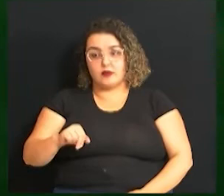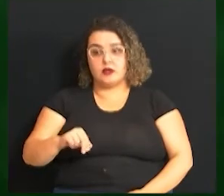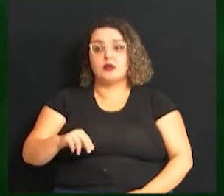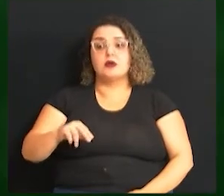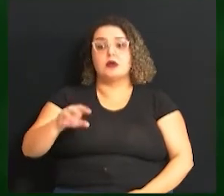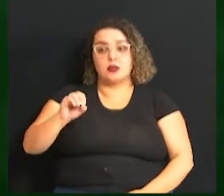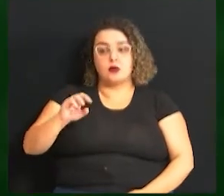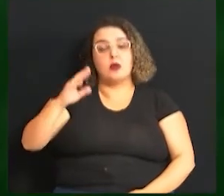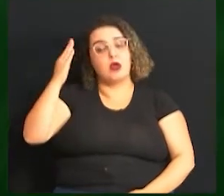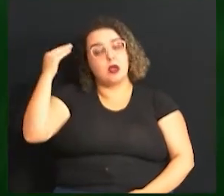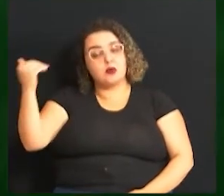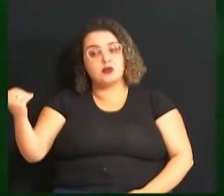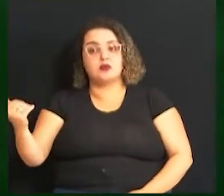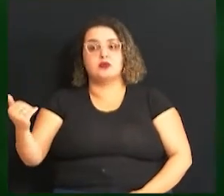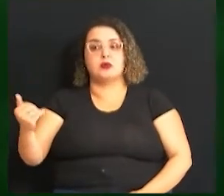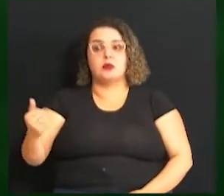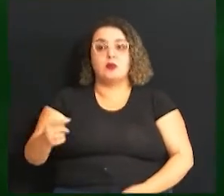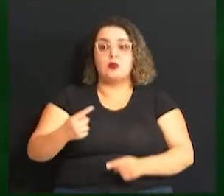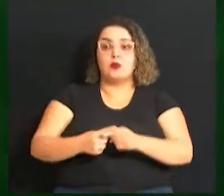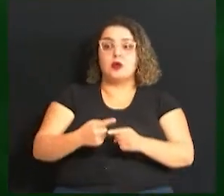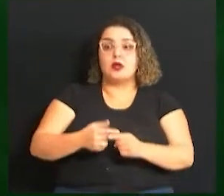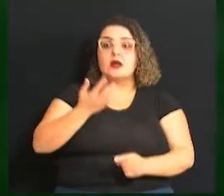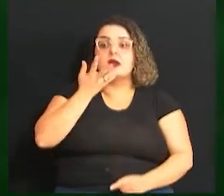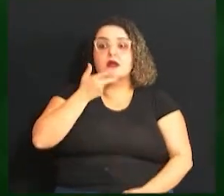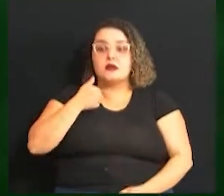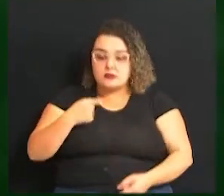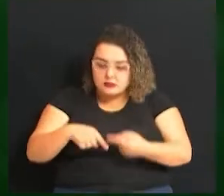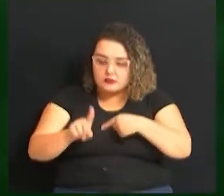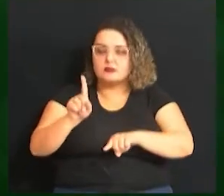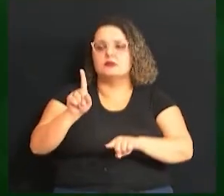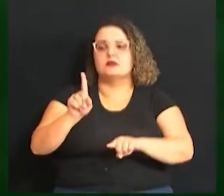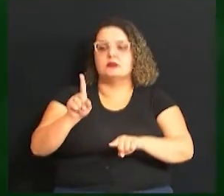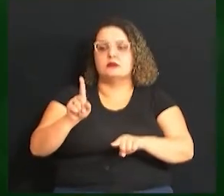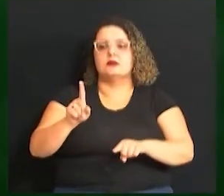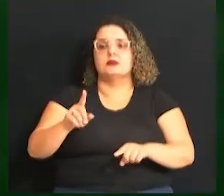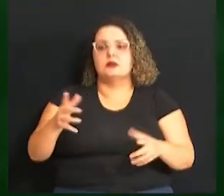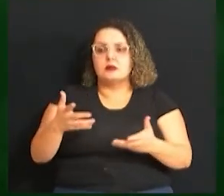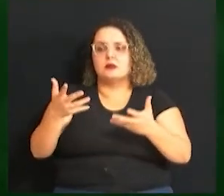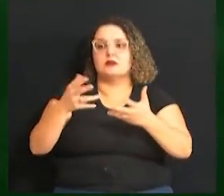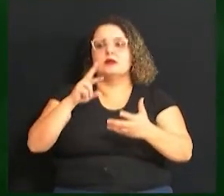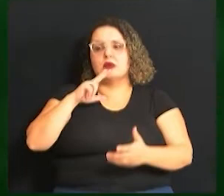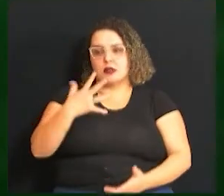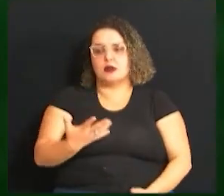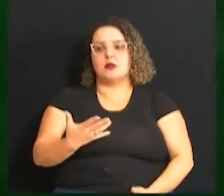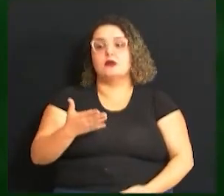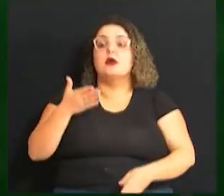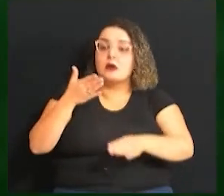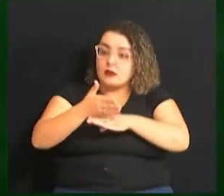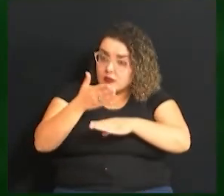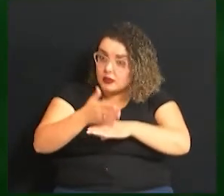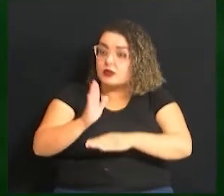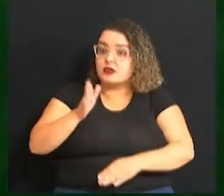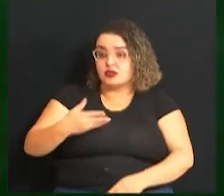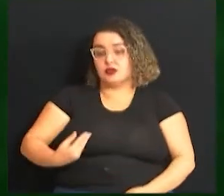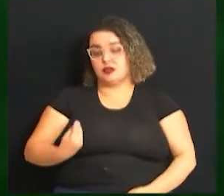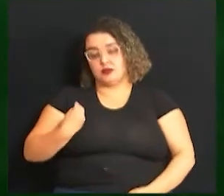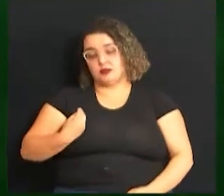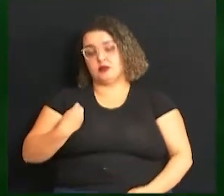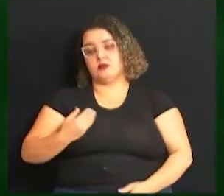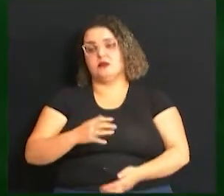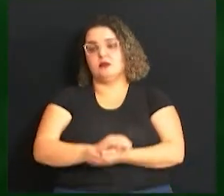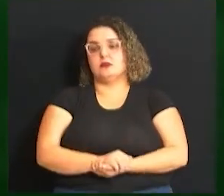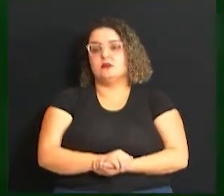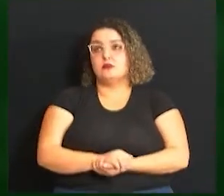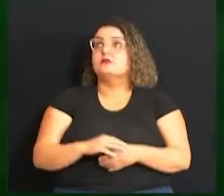e por isso que ele é tão inovador. Porque as crianças se engajam, elas veem significado. Sem dúvida. Tudo que a gente fala faz parte daquilo que elas já vivem.